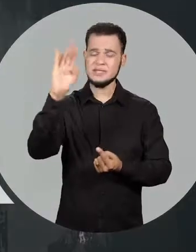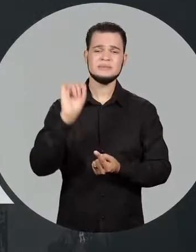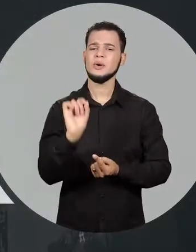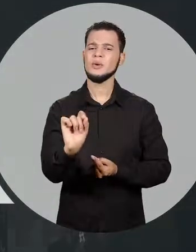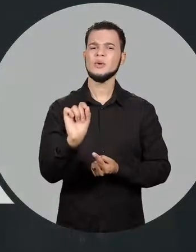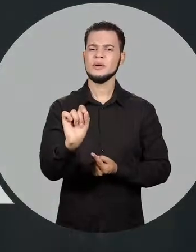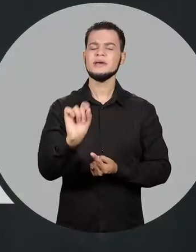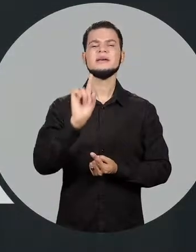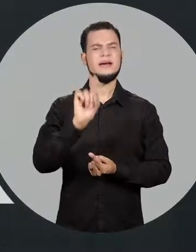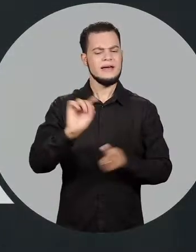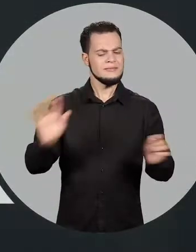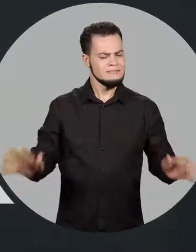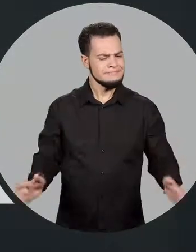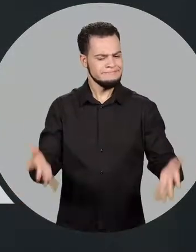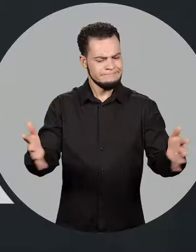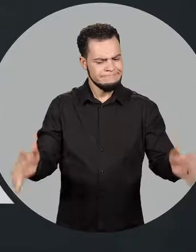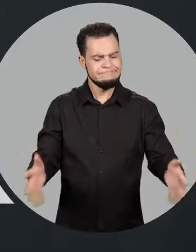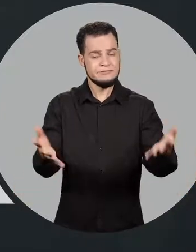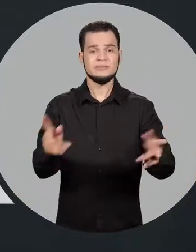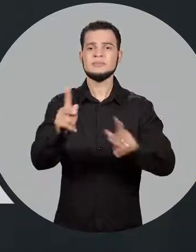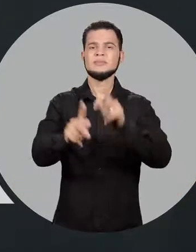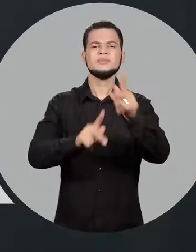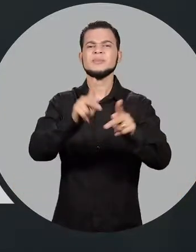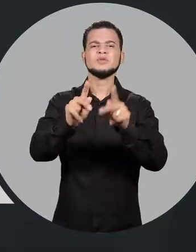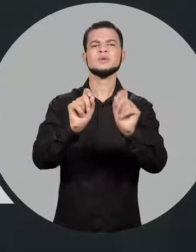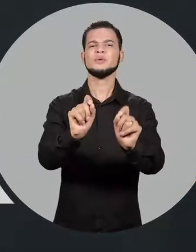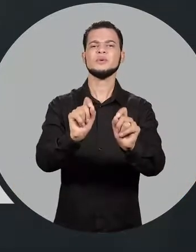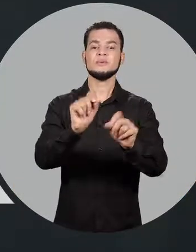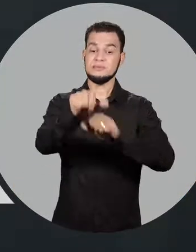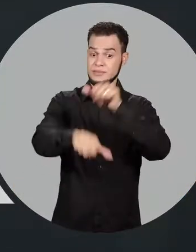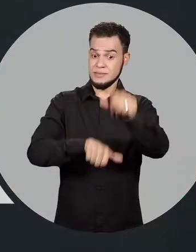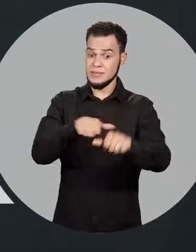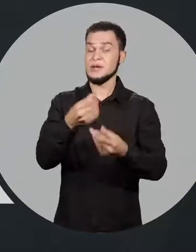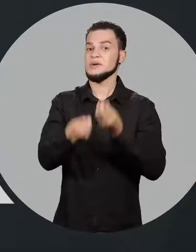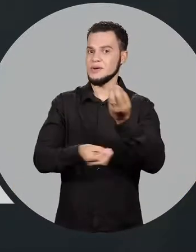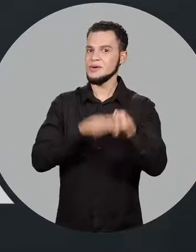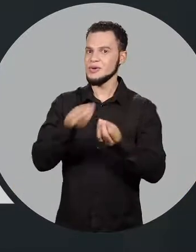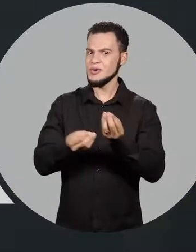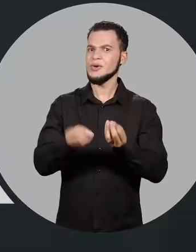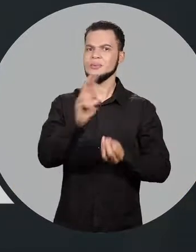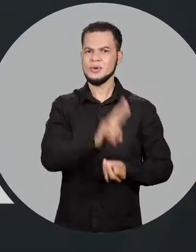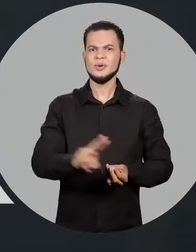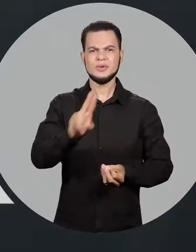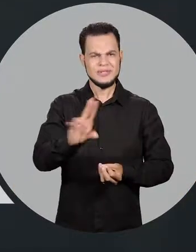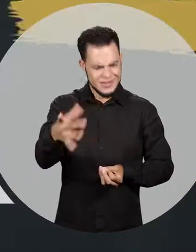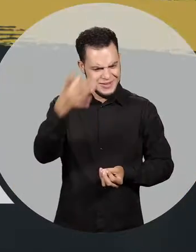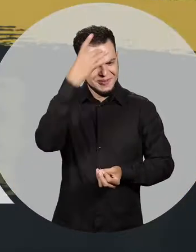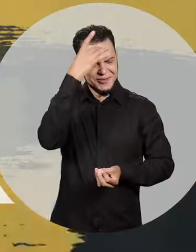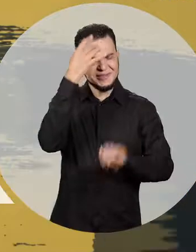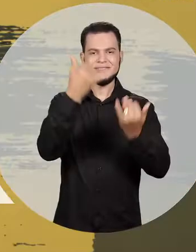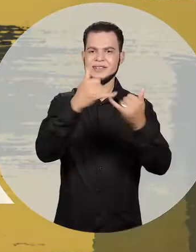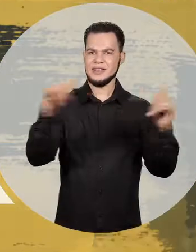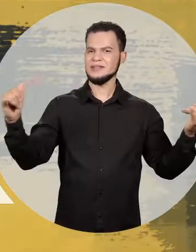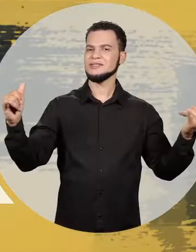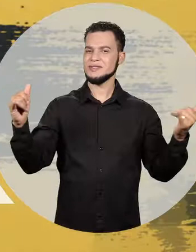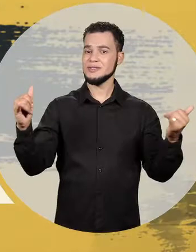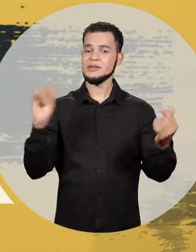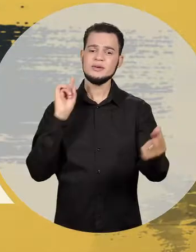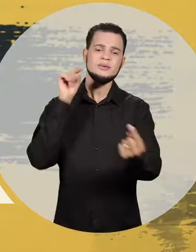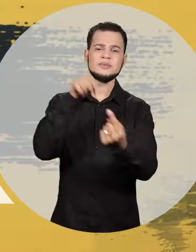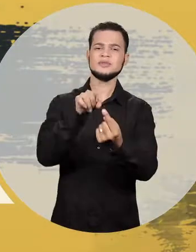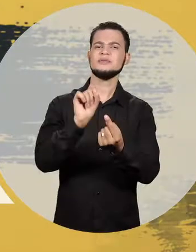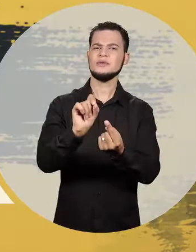é fomentar a mudança de hábito da população em relação à utilização sustentável da energia elétrica. Para isso,